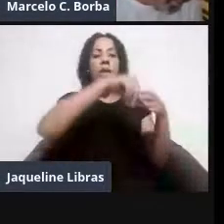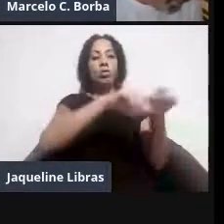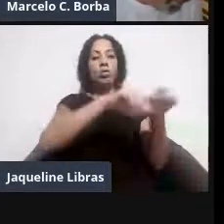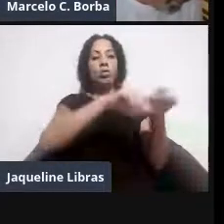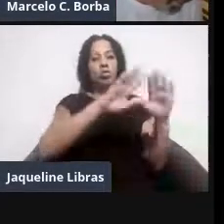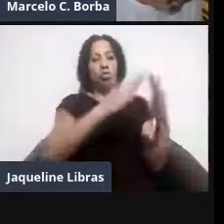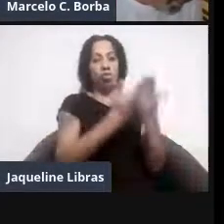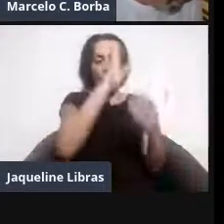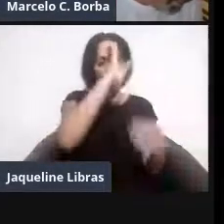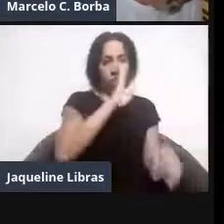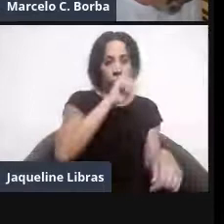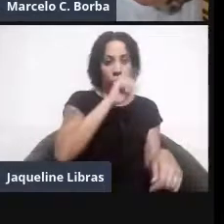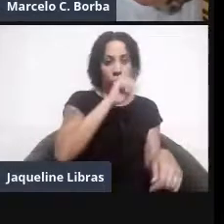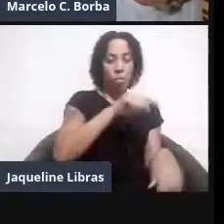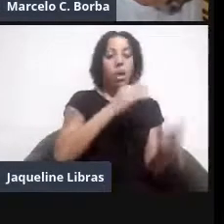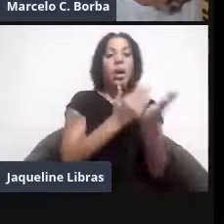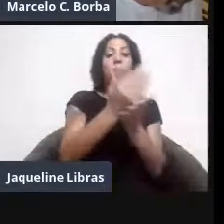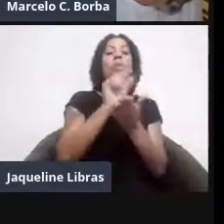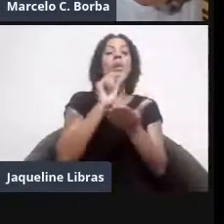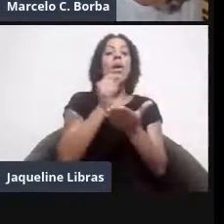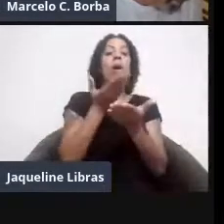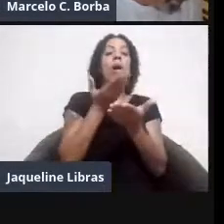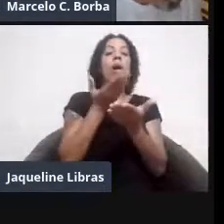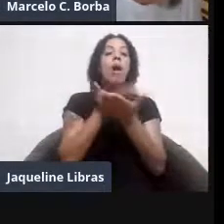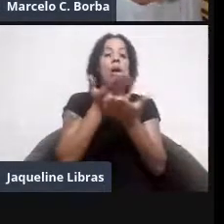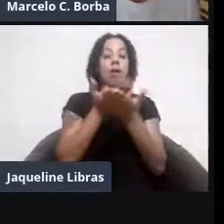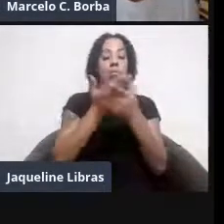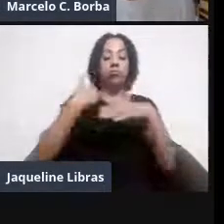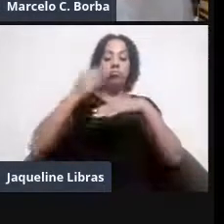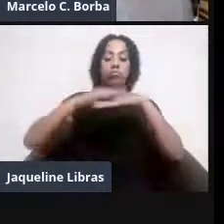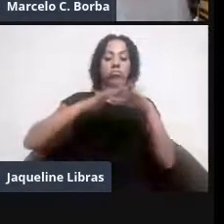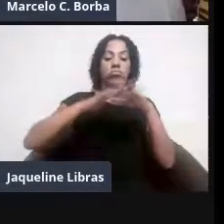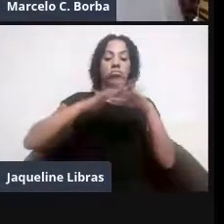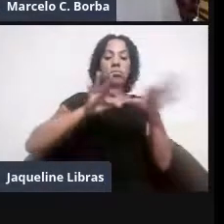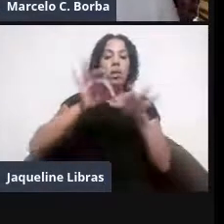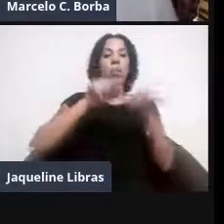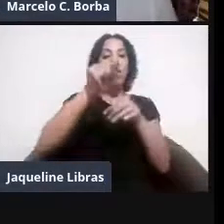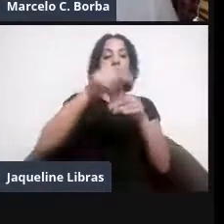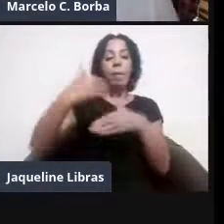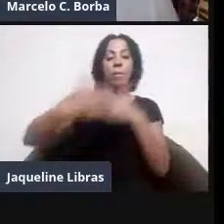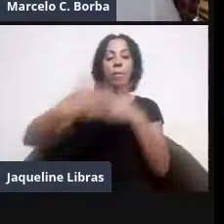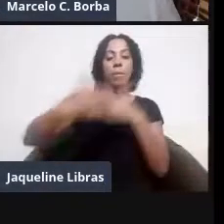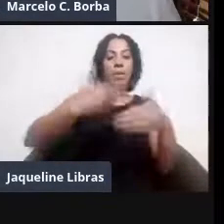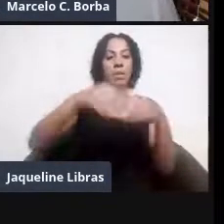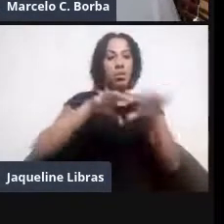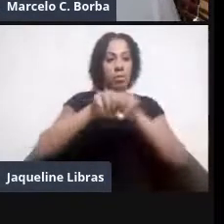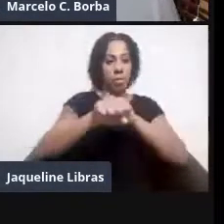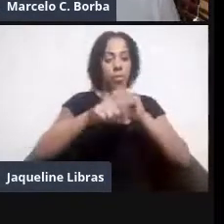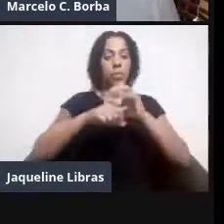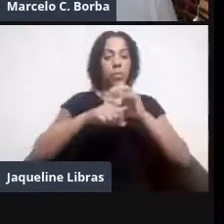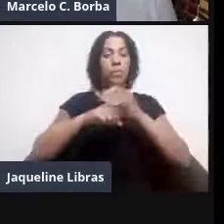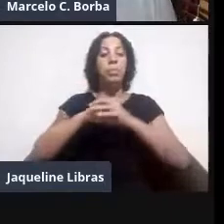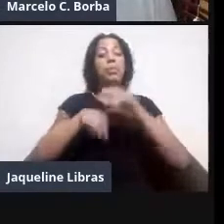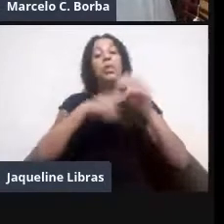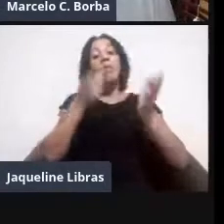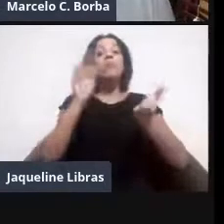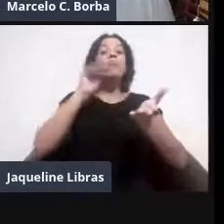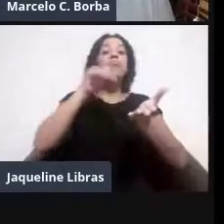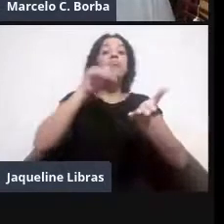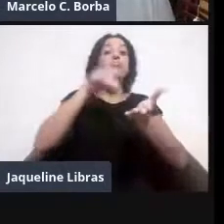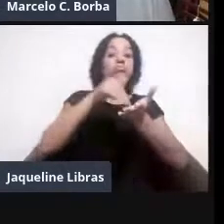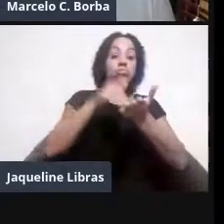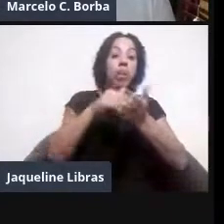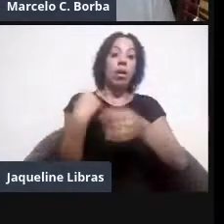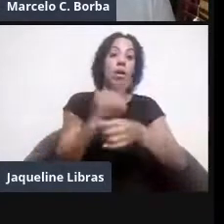a partir de aulas que são elaboradas nesse processo formativo. E, por fim, é onde nós,